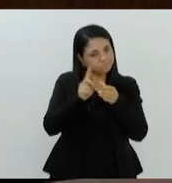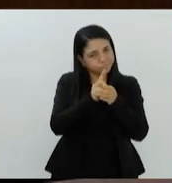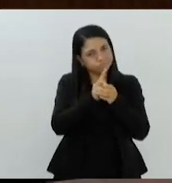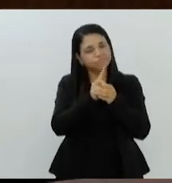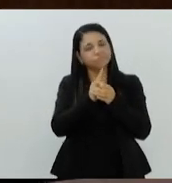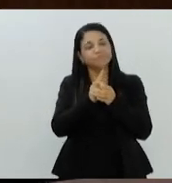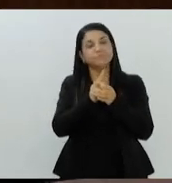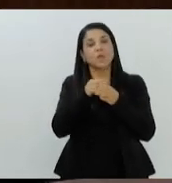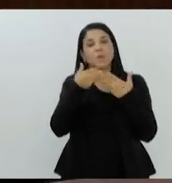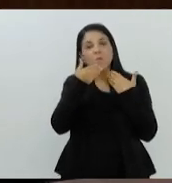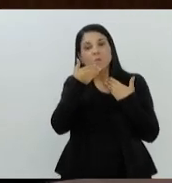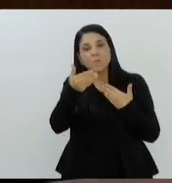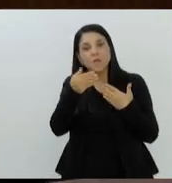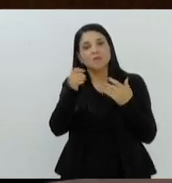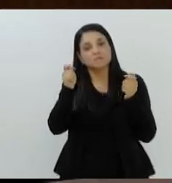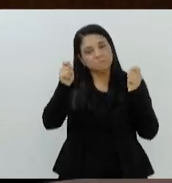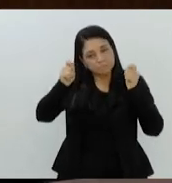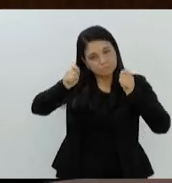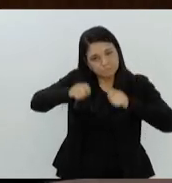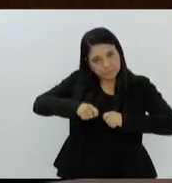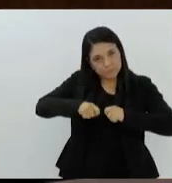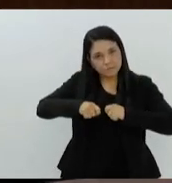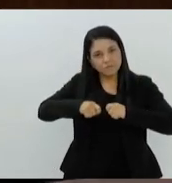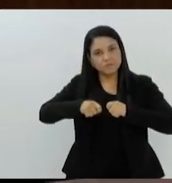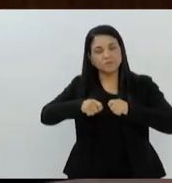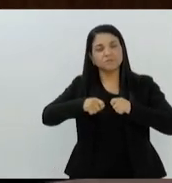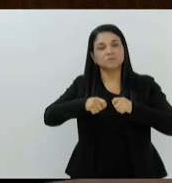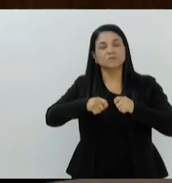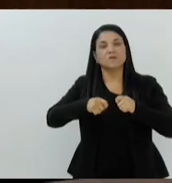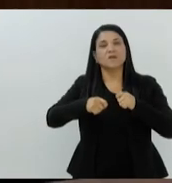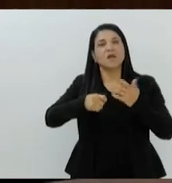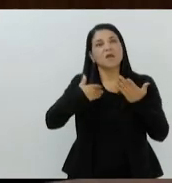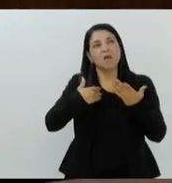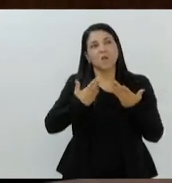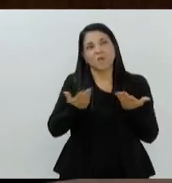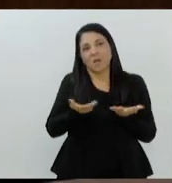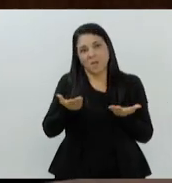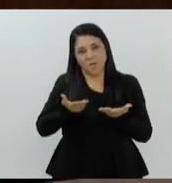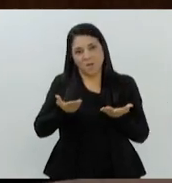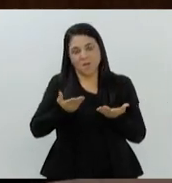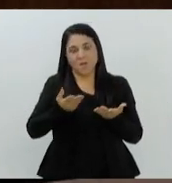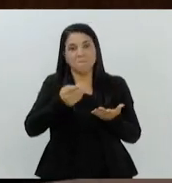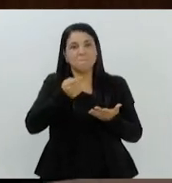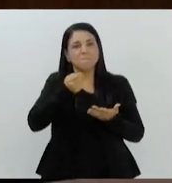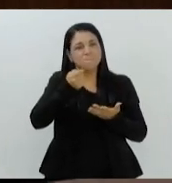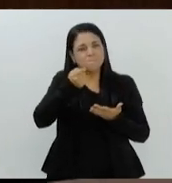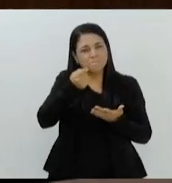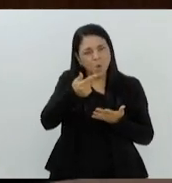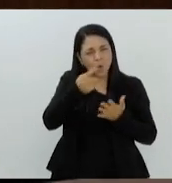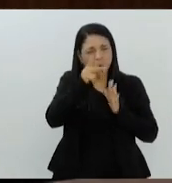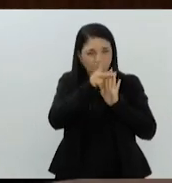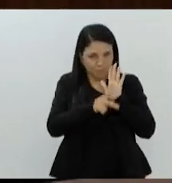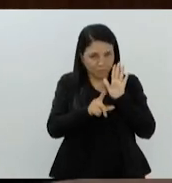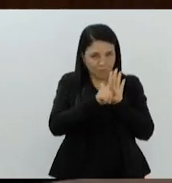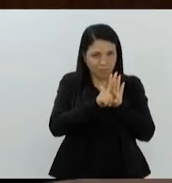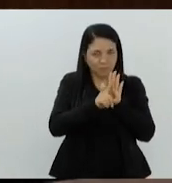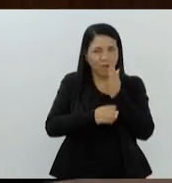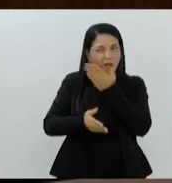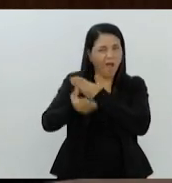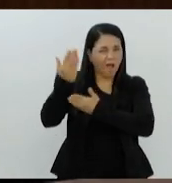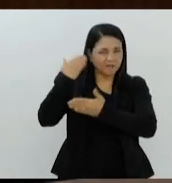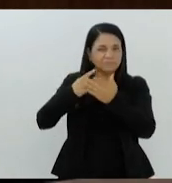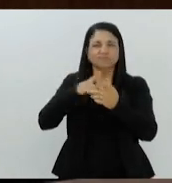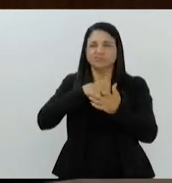possível, como eu não estou tendo tanto projeto assim como antigamente, é um ou outro que vem, porque a gente já vai,